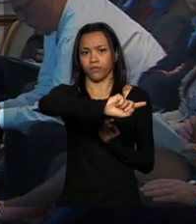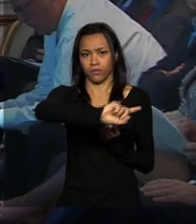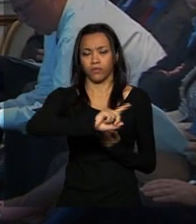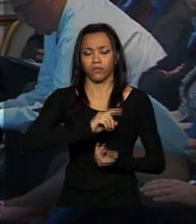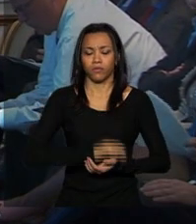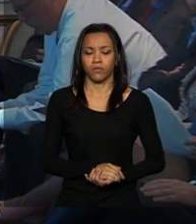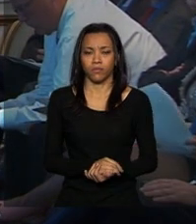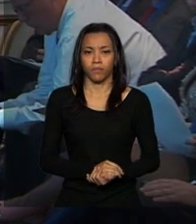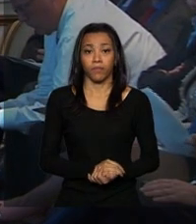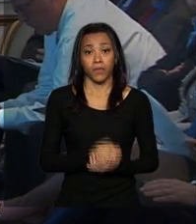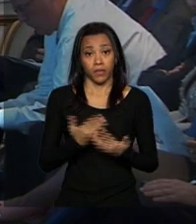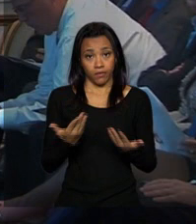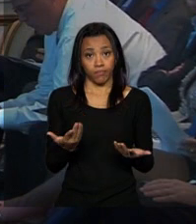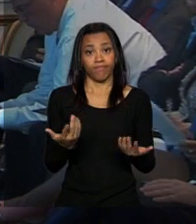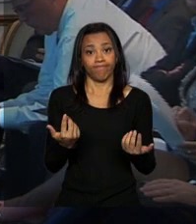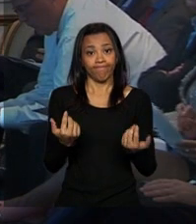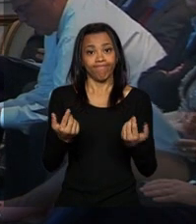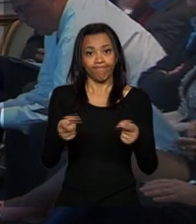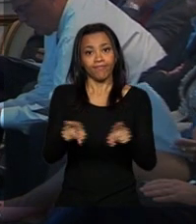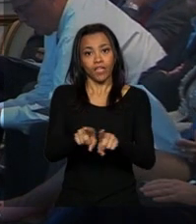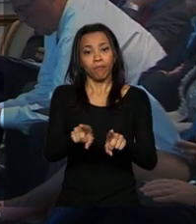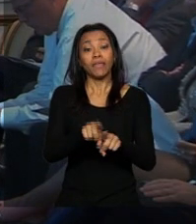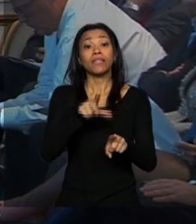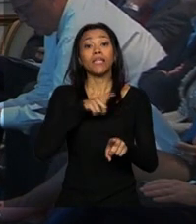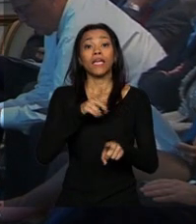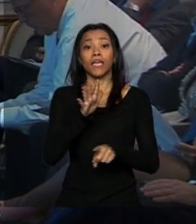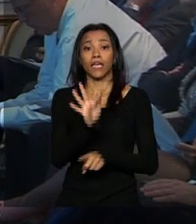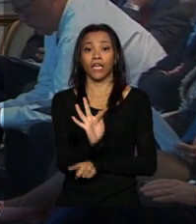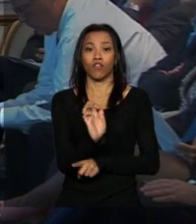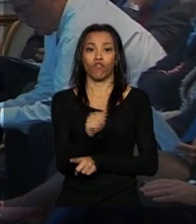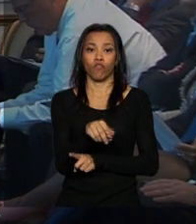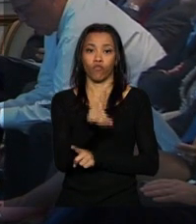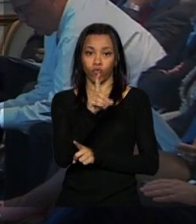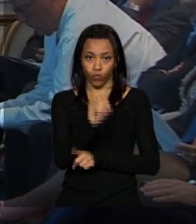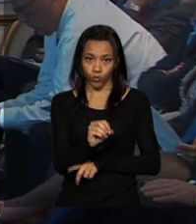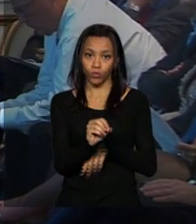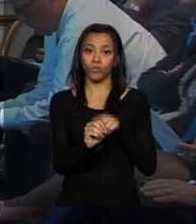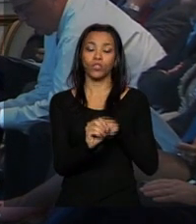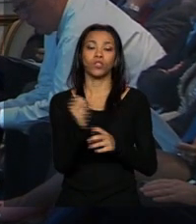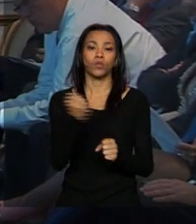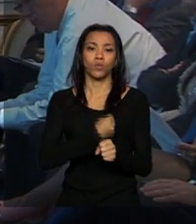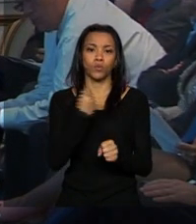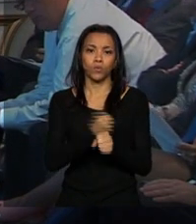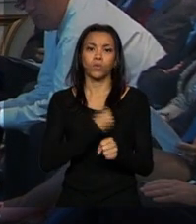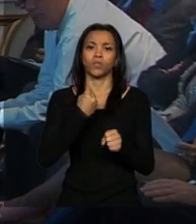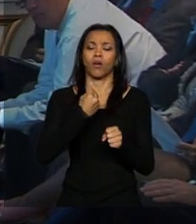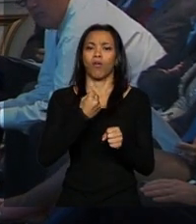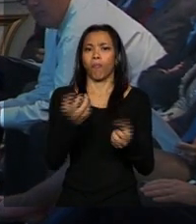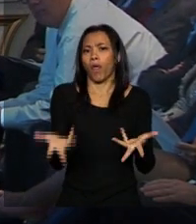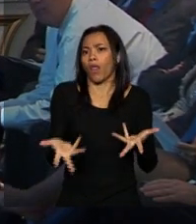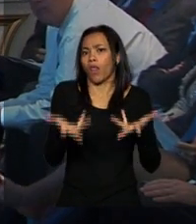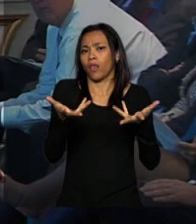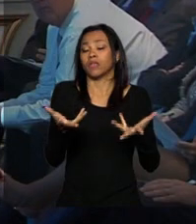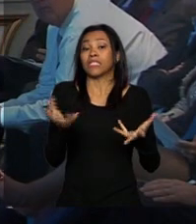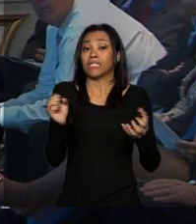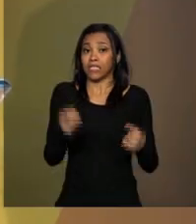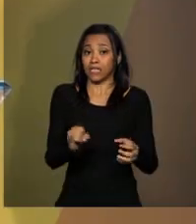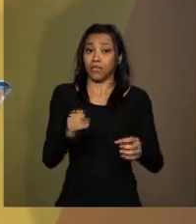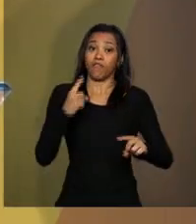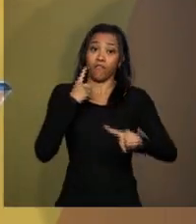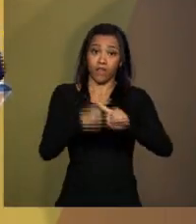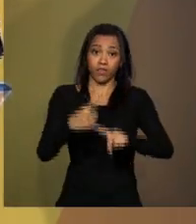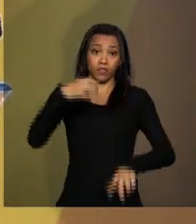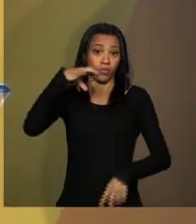diante e também participa em fundos de infraestrutura oito delas então multiplicamos por por no o nosso